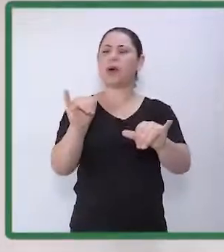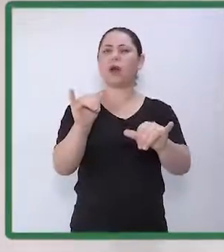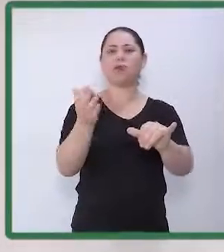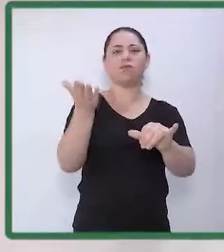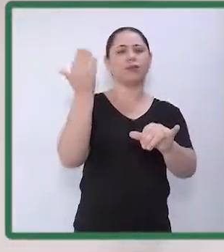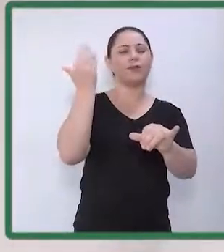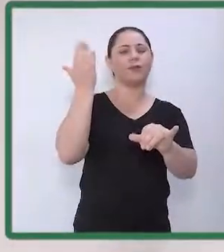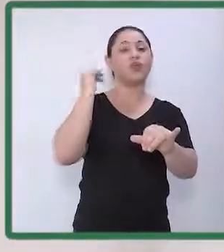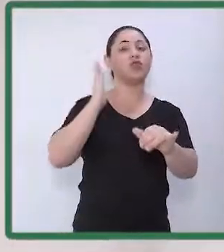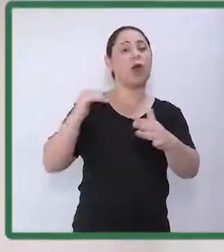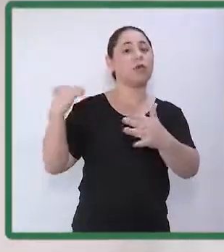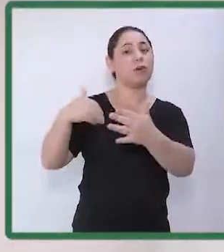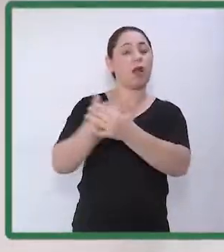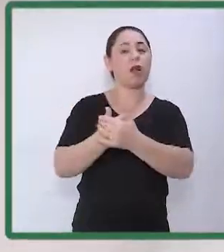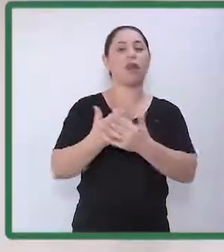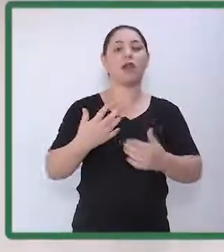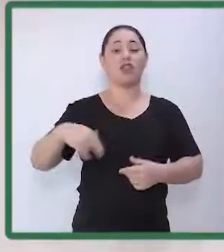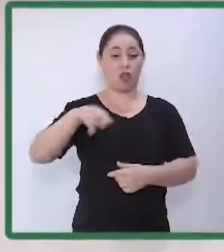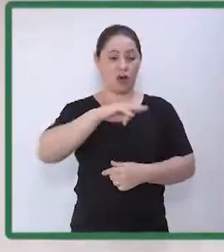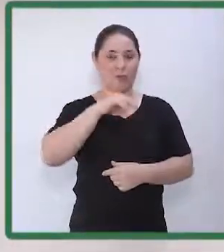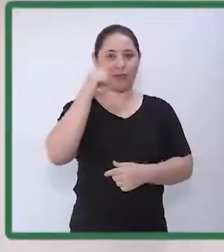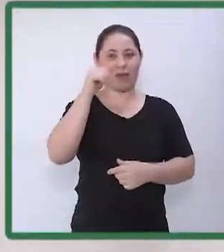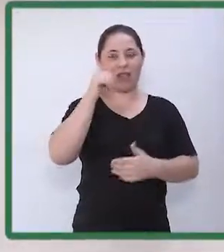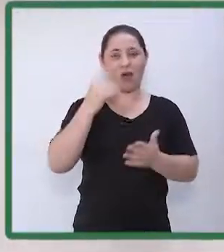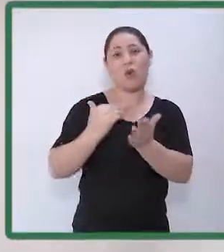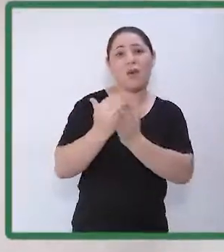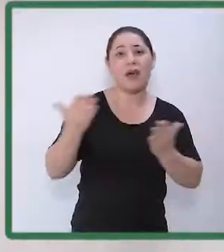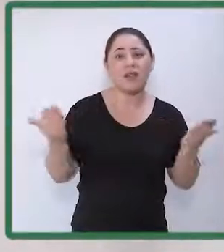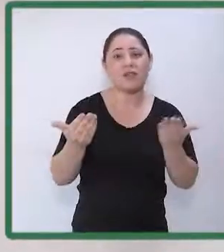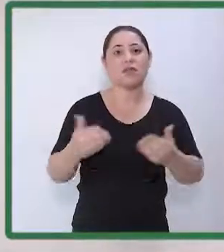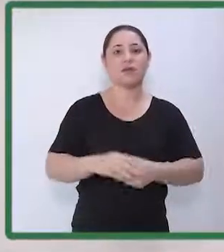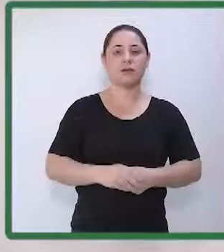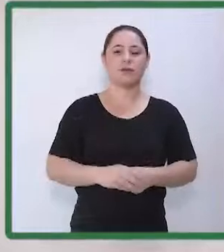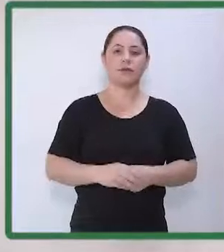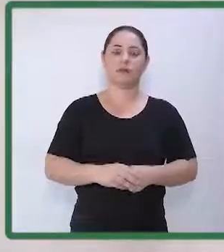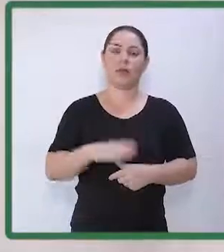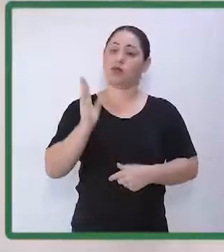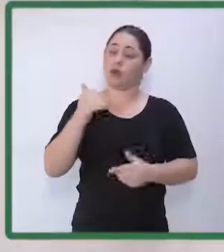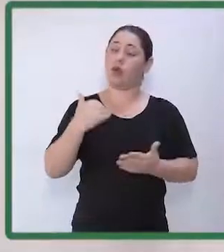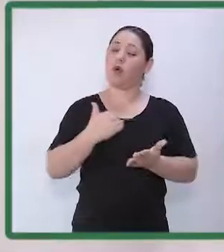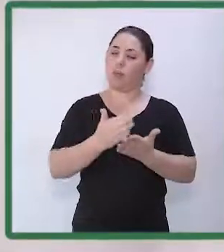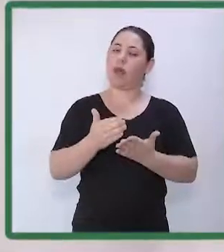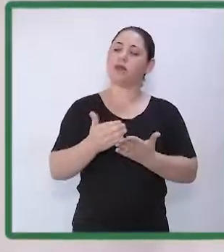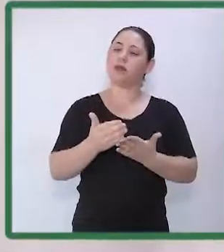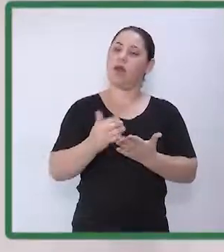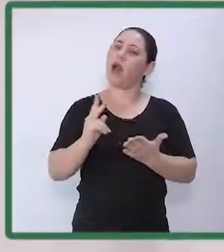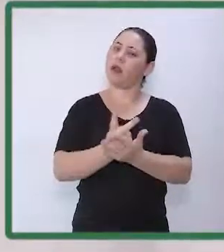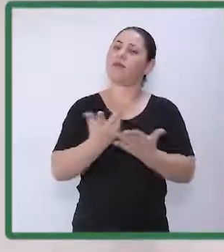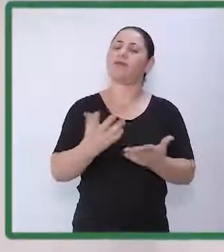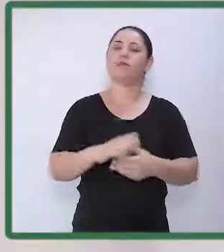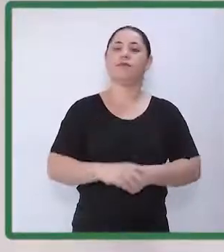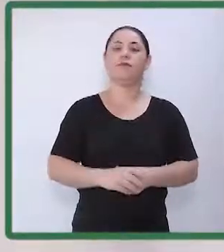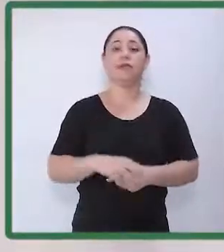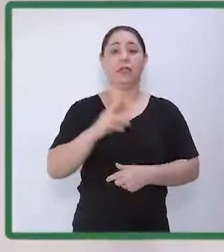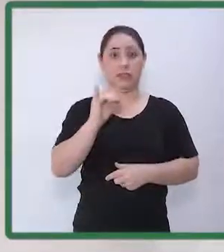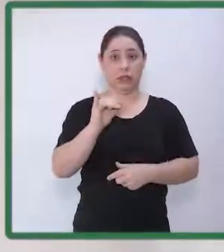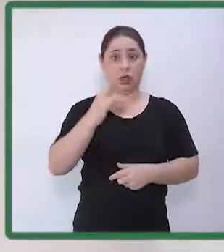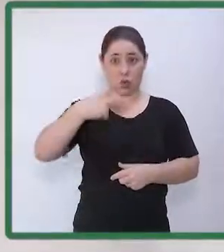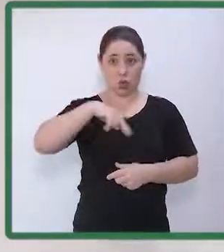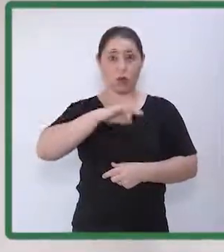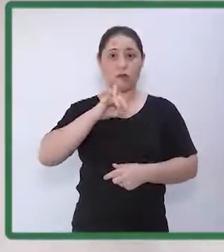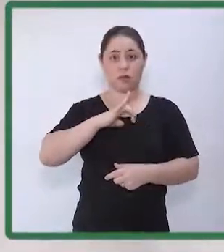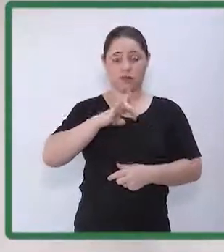campanha muito anteriormente, e nós, mulheres, vamos começar agora. Então, já começa por aí. Então, se nós